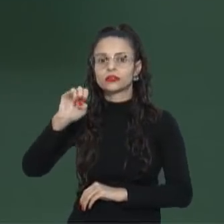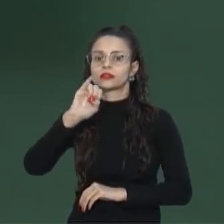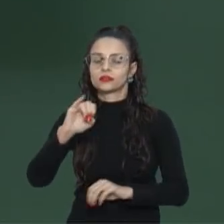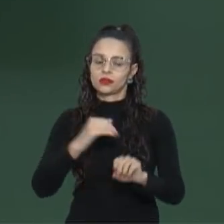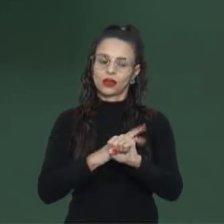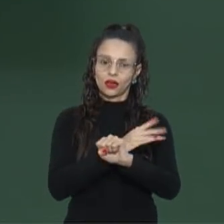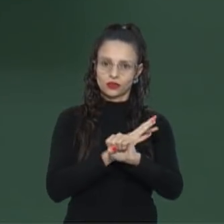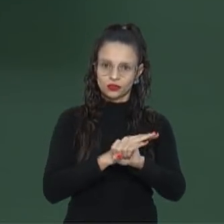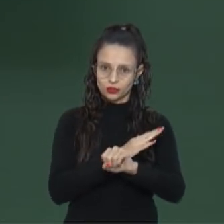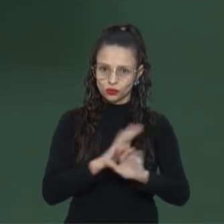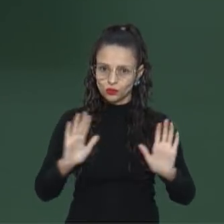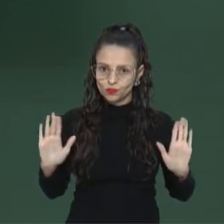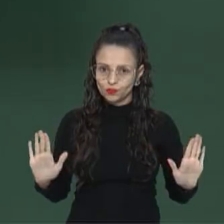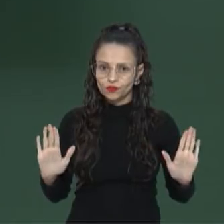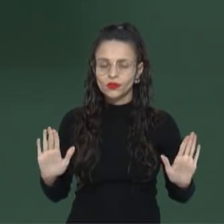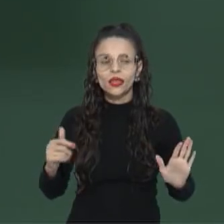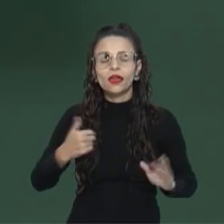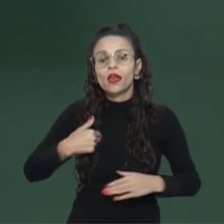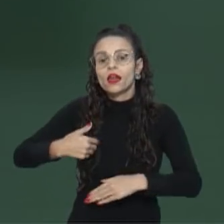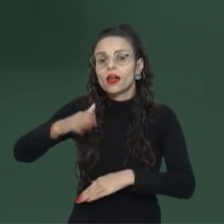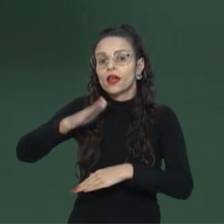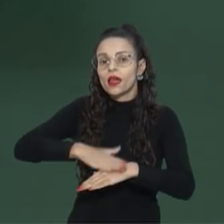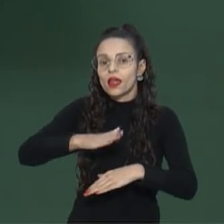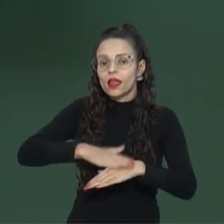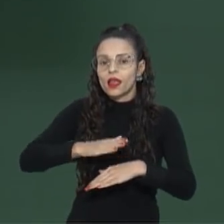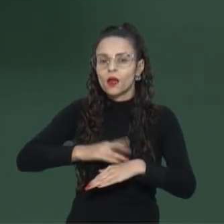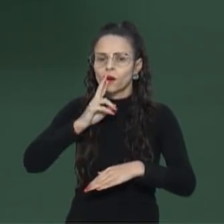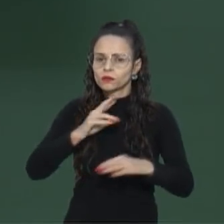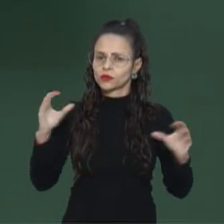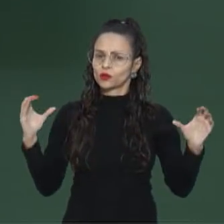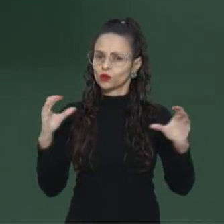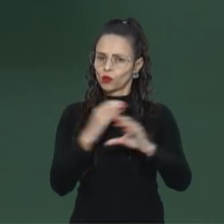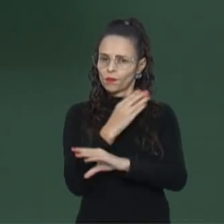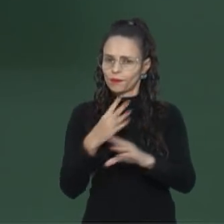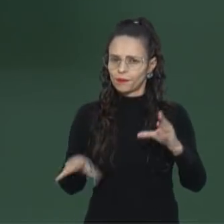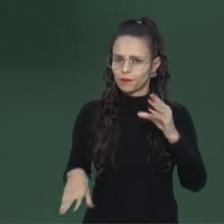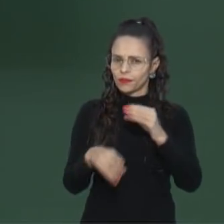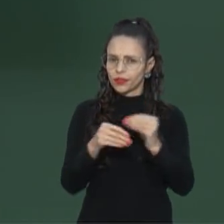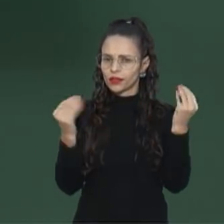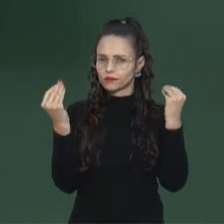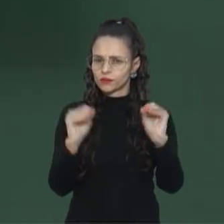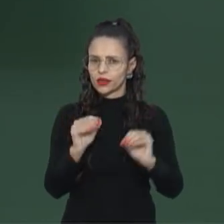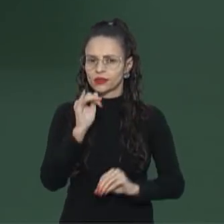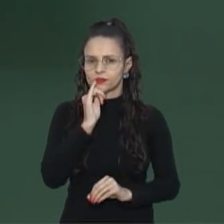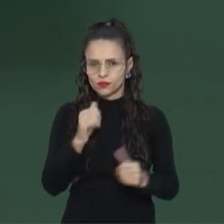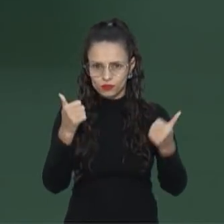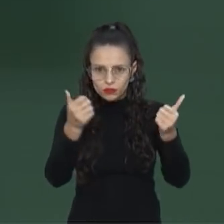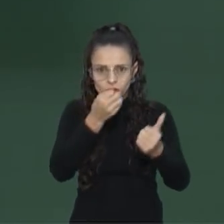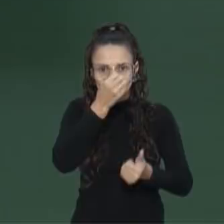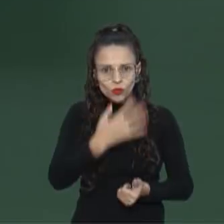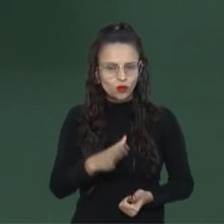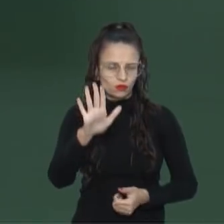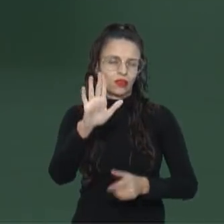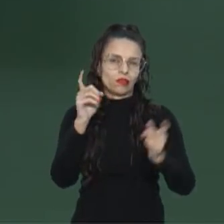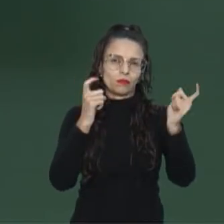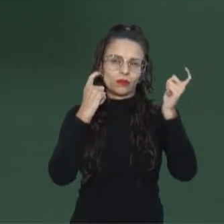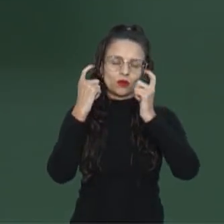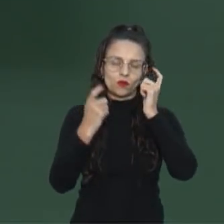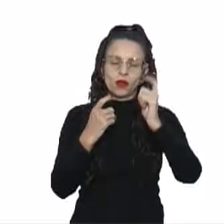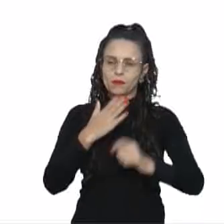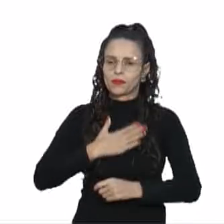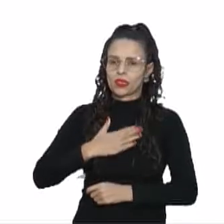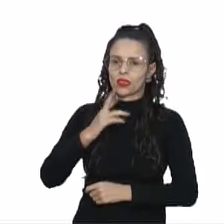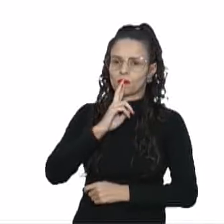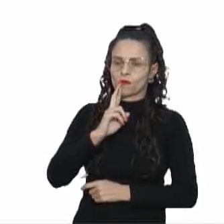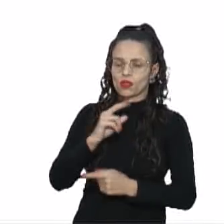ácido. Eu é que preferi fazer uma resposta mais completa e dando um exemplo, tá bom? Não fique preocupado se a sua